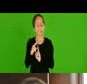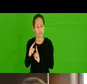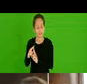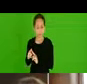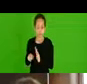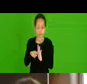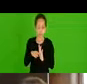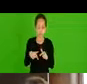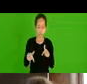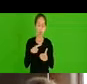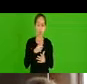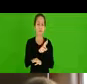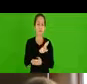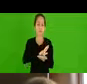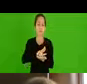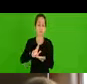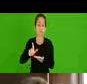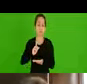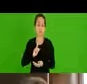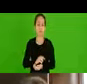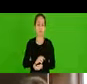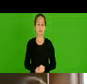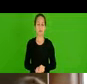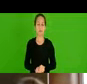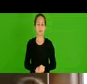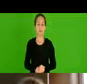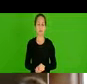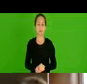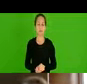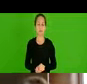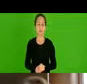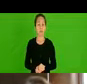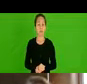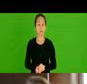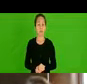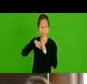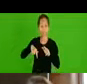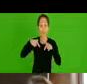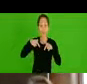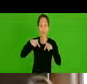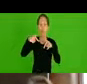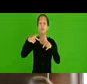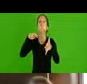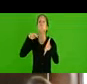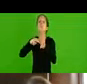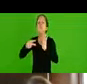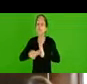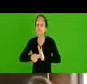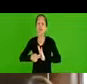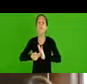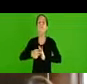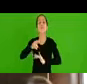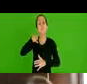muda com o tempo, não é? Mas, para dizer que a pesquisação ela sempre remete à possibilidade de